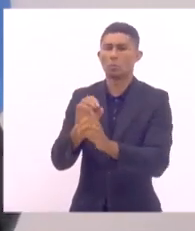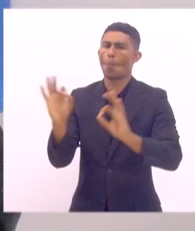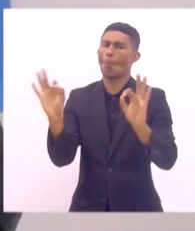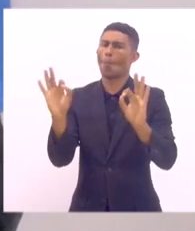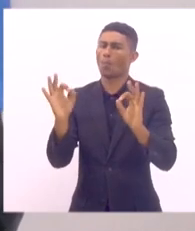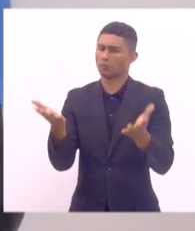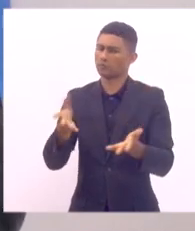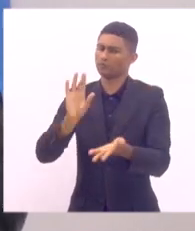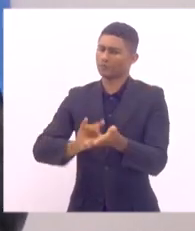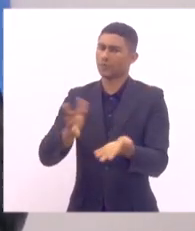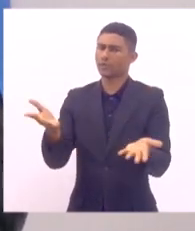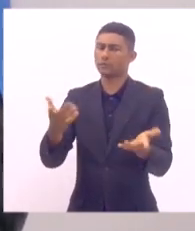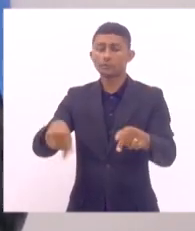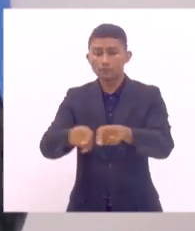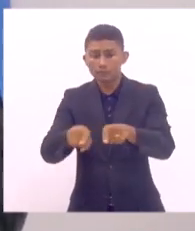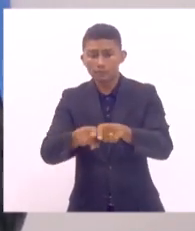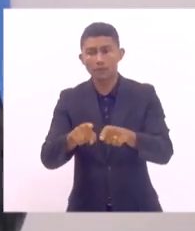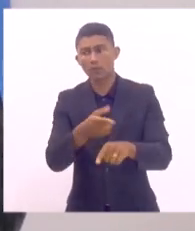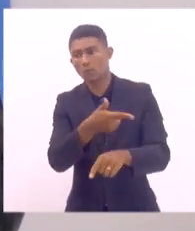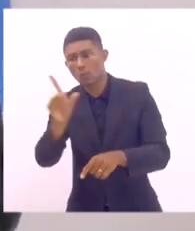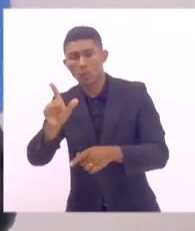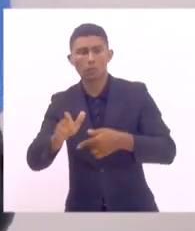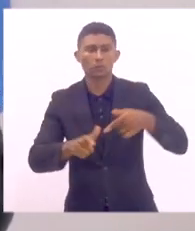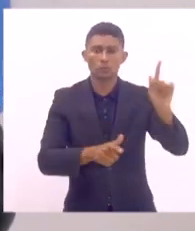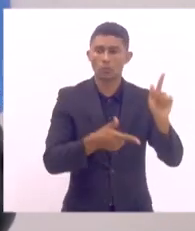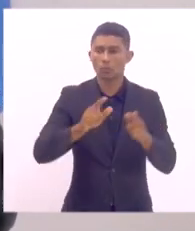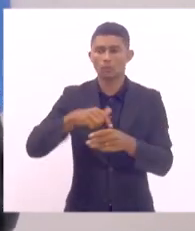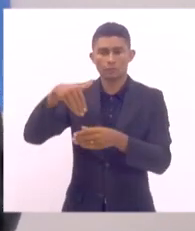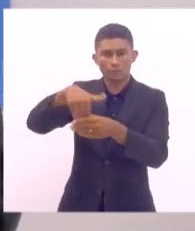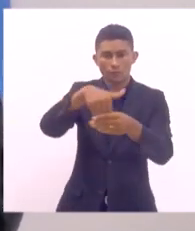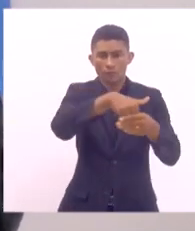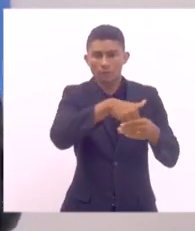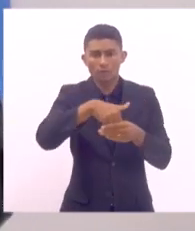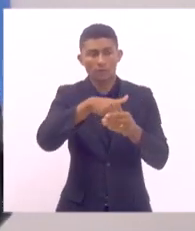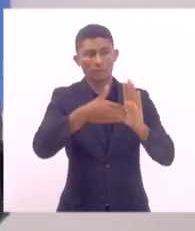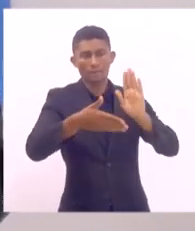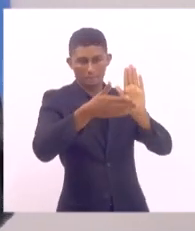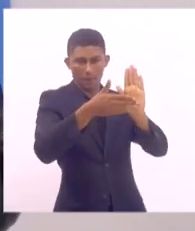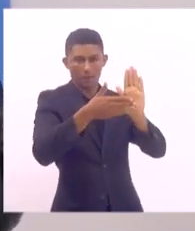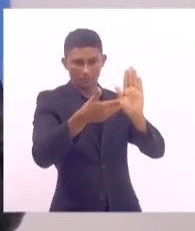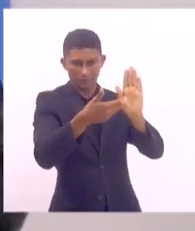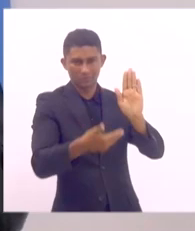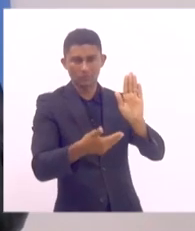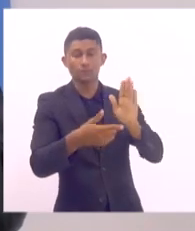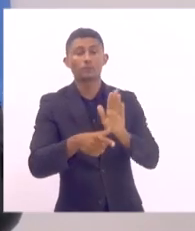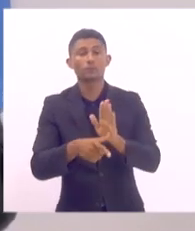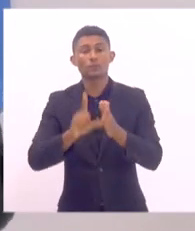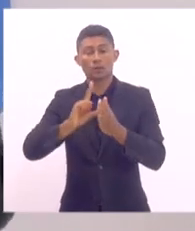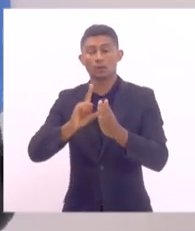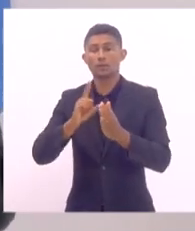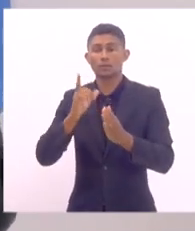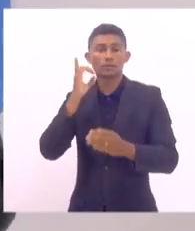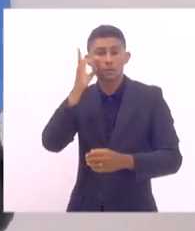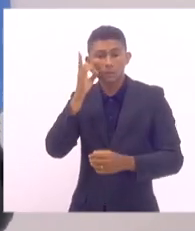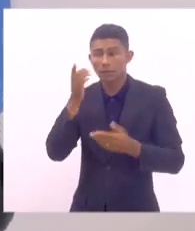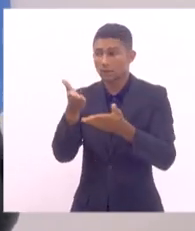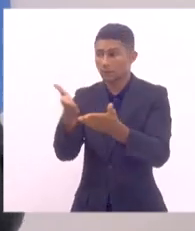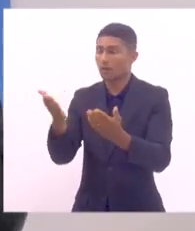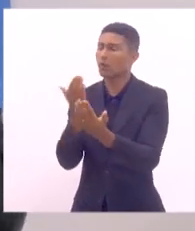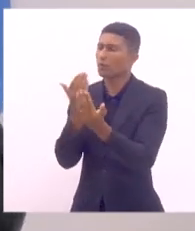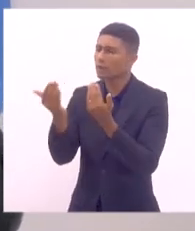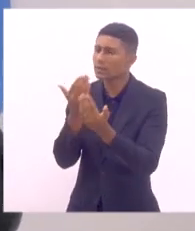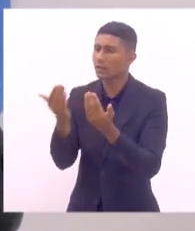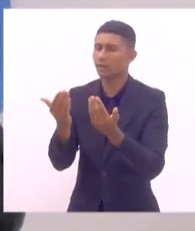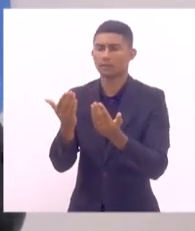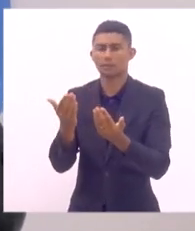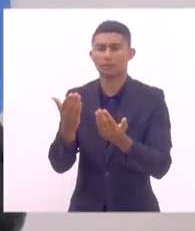tivemos outras votações que eu, antes de ir para a pauta, conversei com também os deputados que votaram contra. Vou